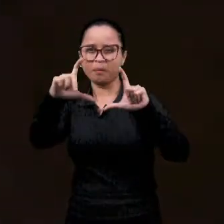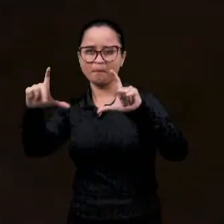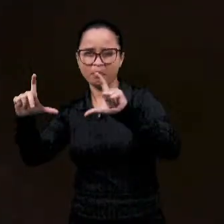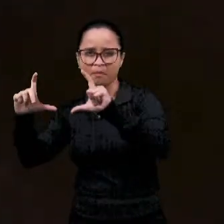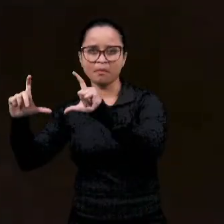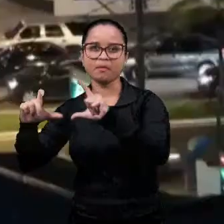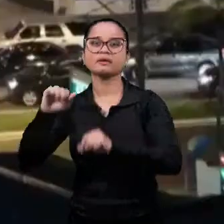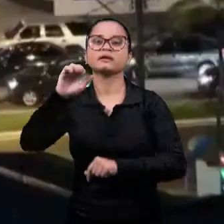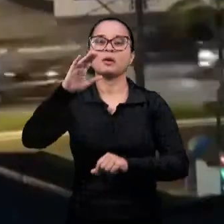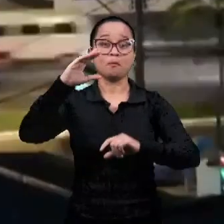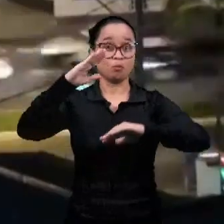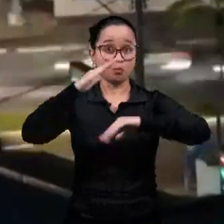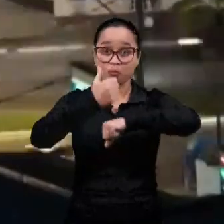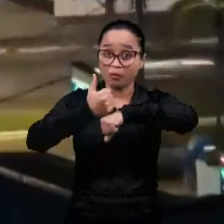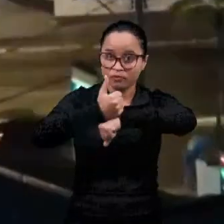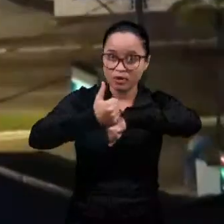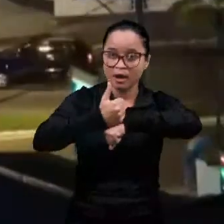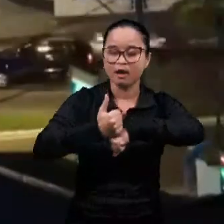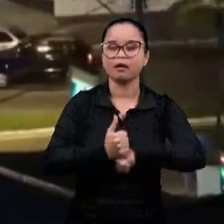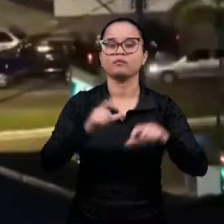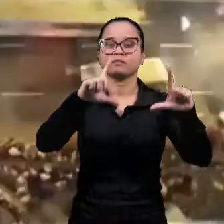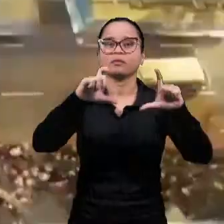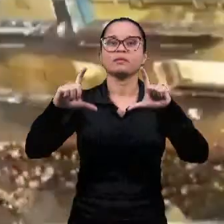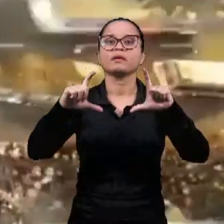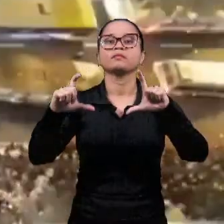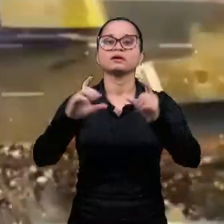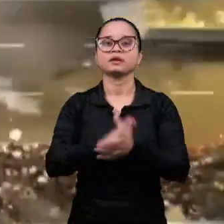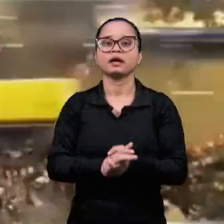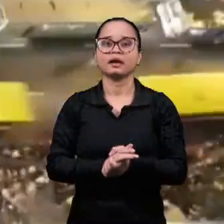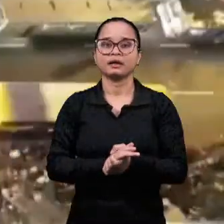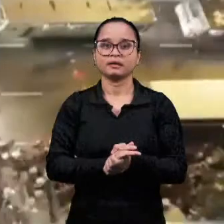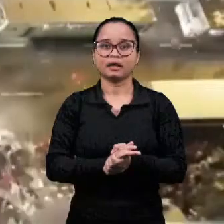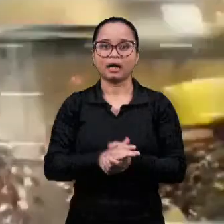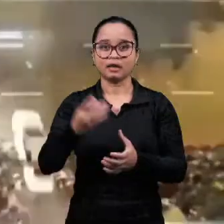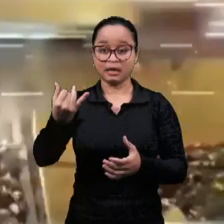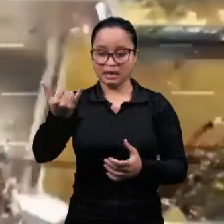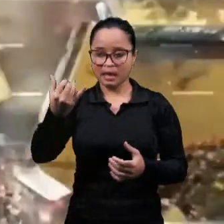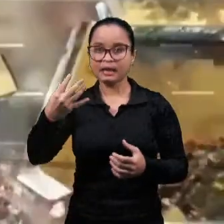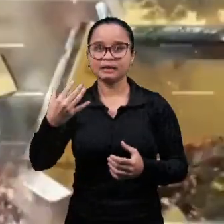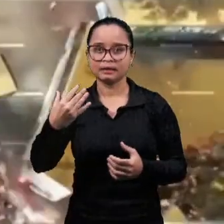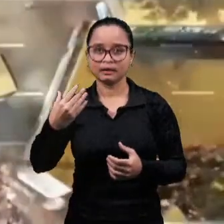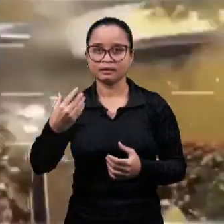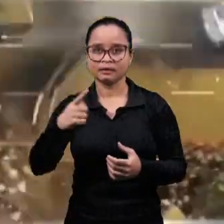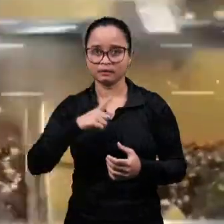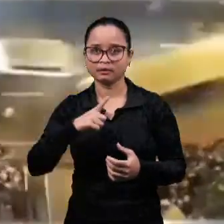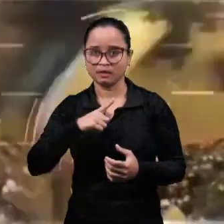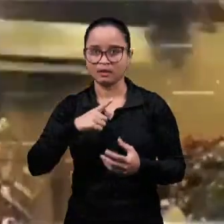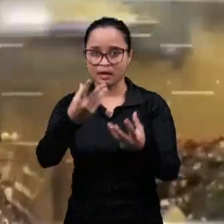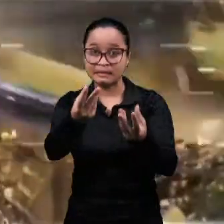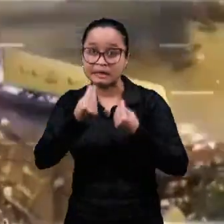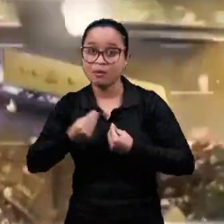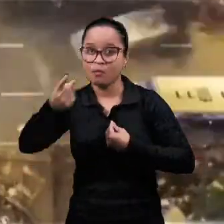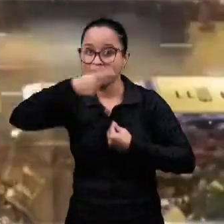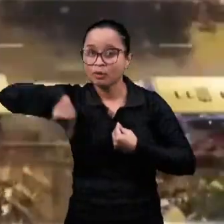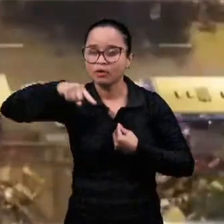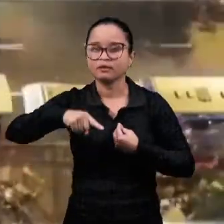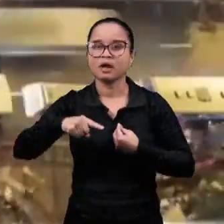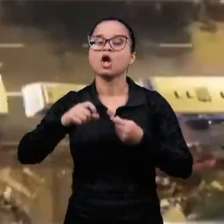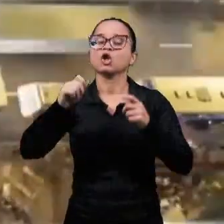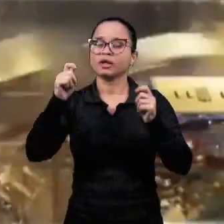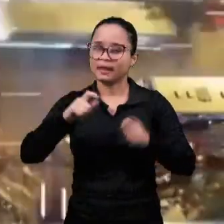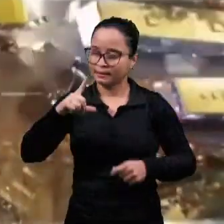nossa região e que nos cedeu essa imagem. Nós temos a autorização para uso. Já vamos dizendo isso antes